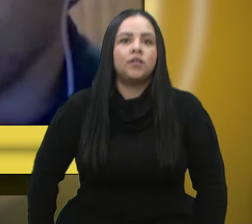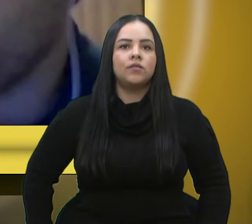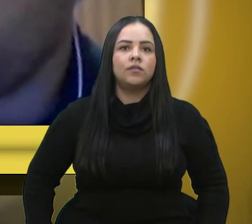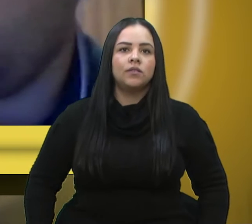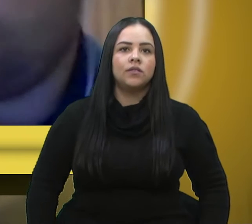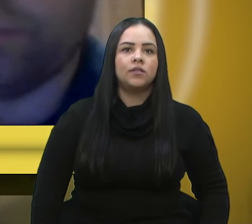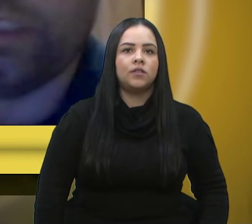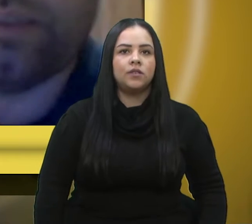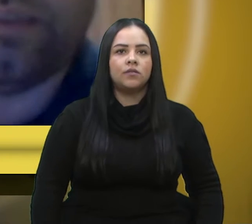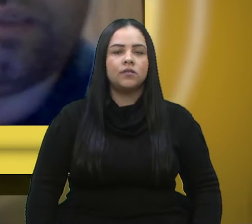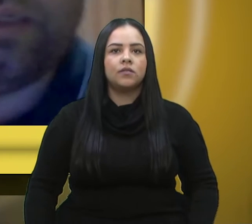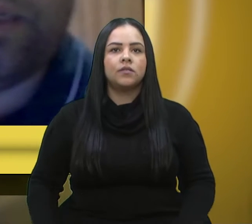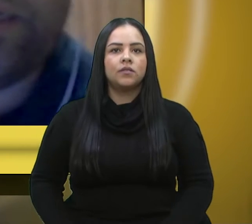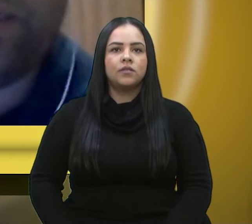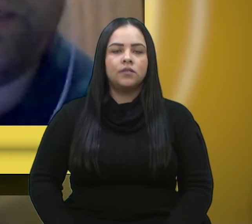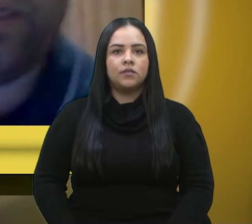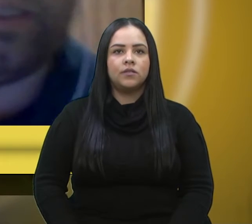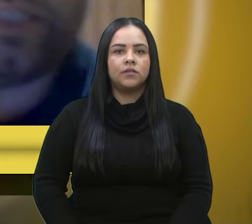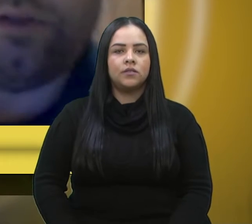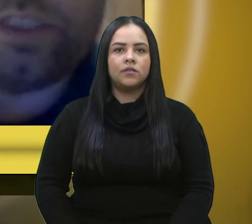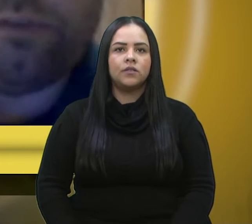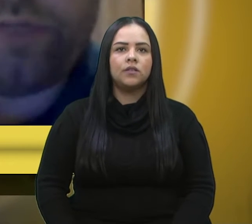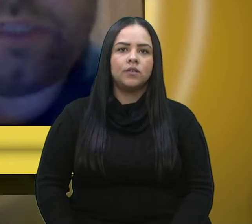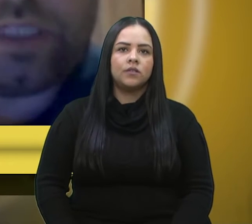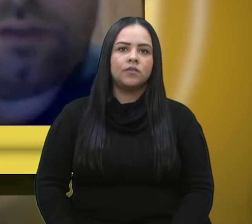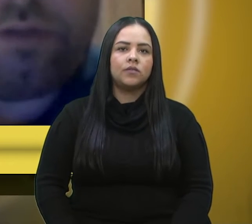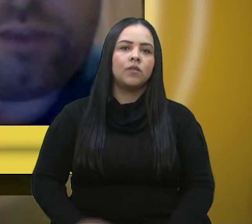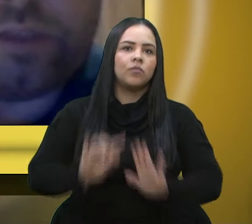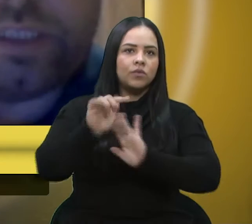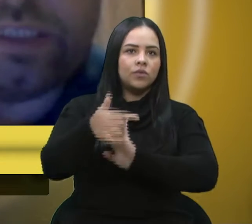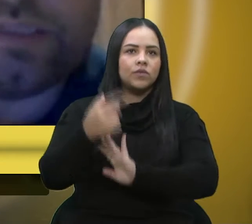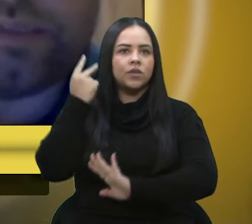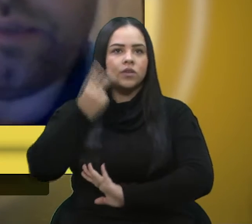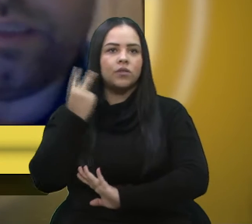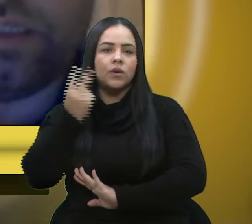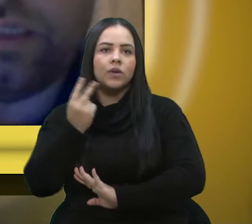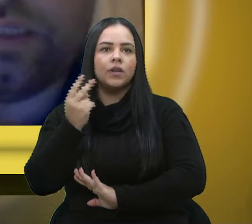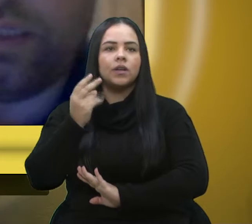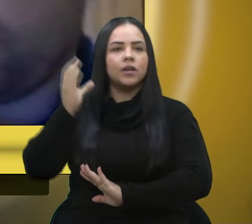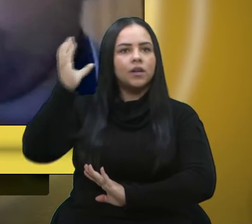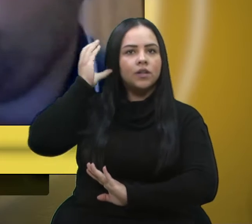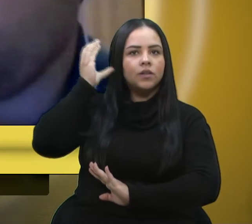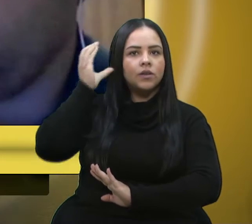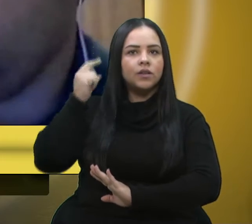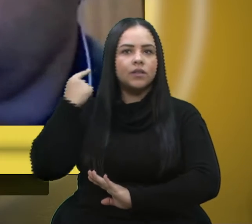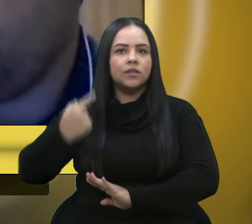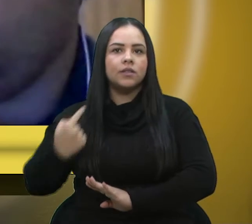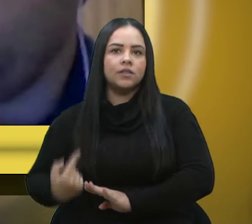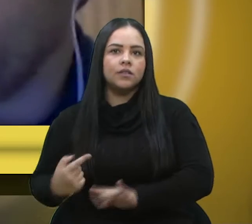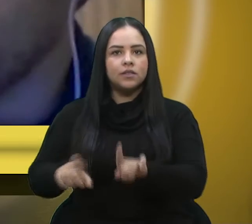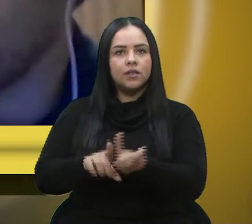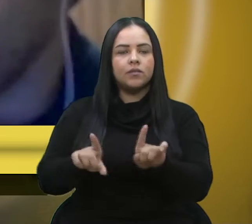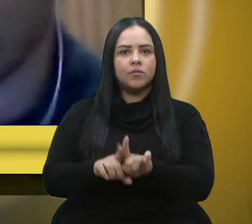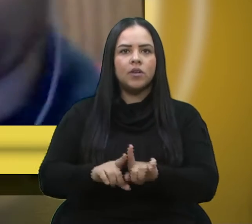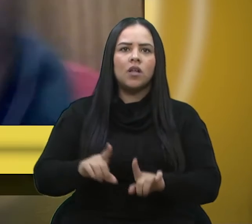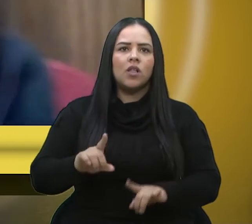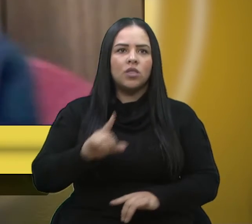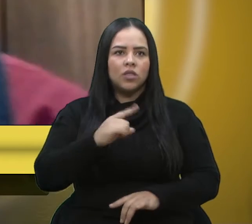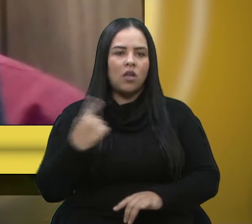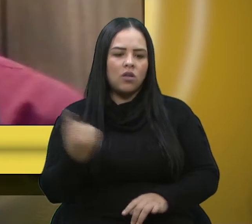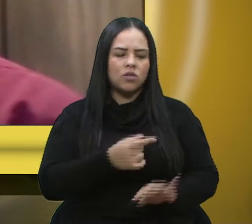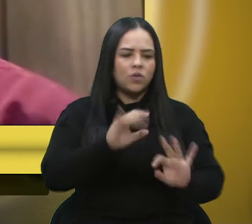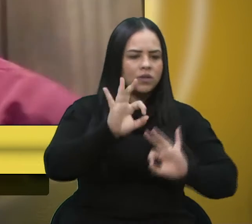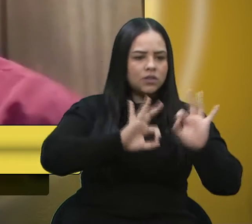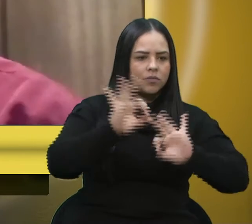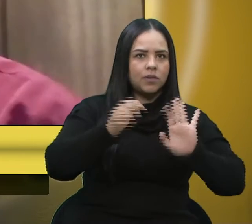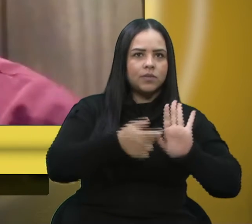Gladys? Senhora como líder. Já lhe concedo, vereador Cador e vereador Denise. A gente fez até uma linha do tempo para